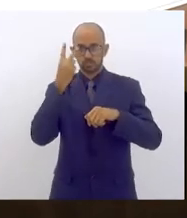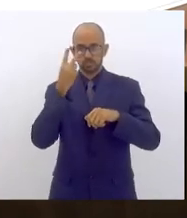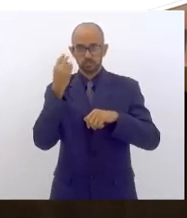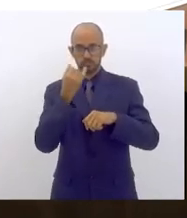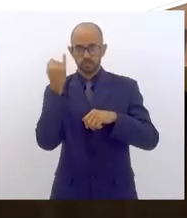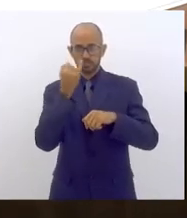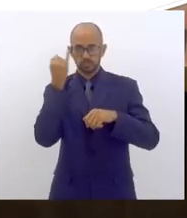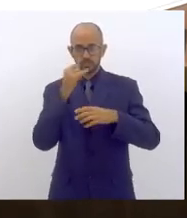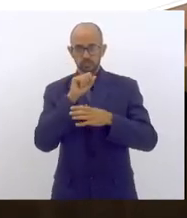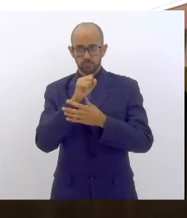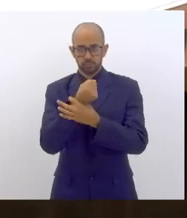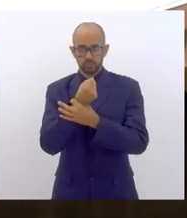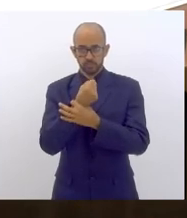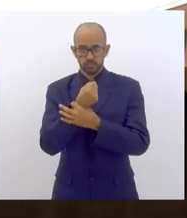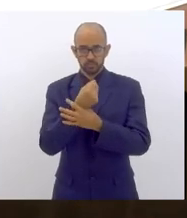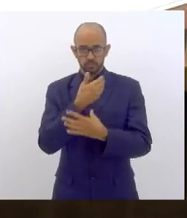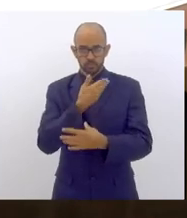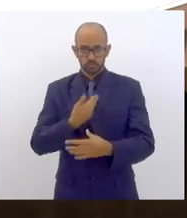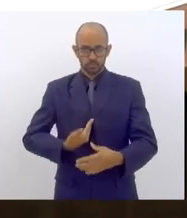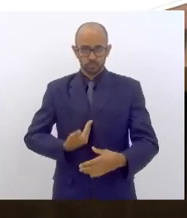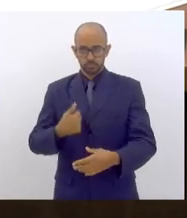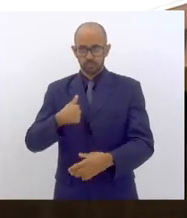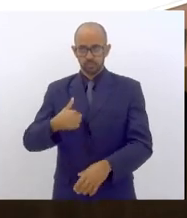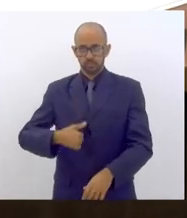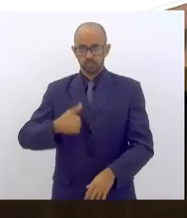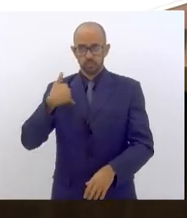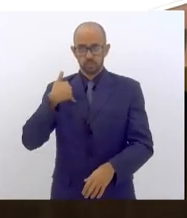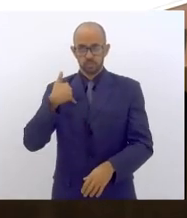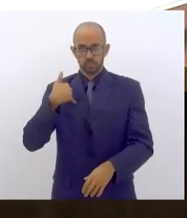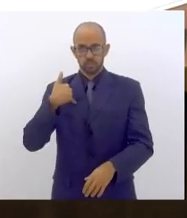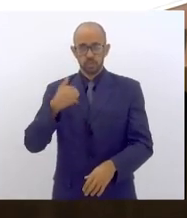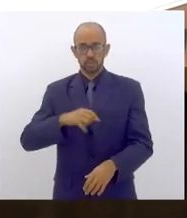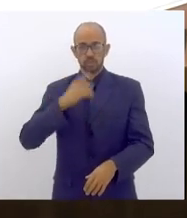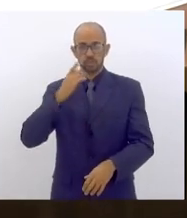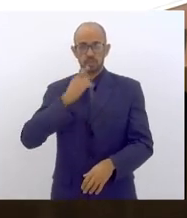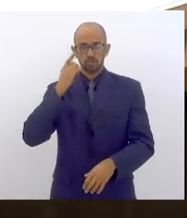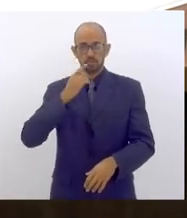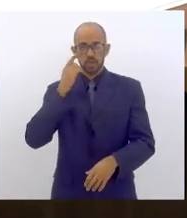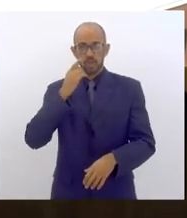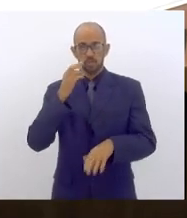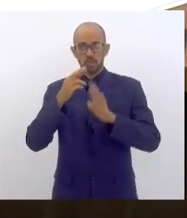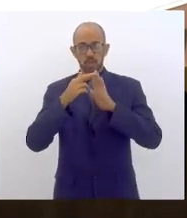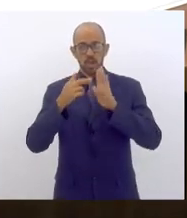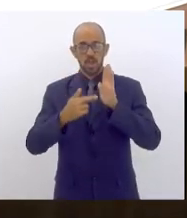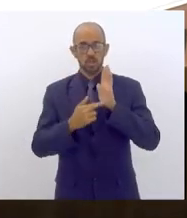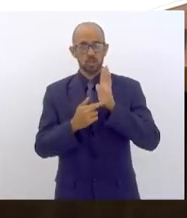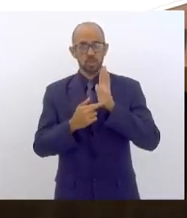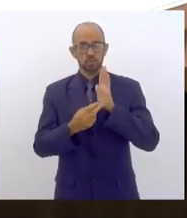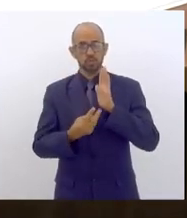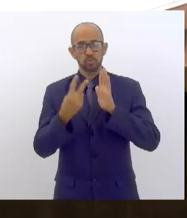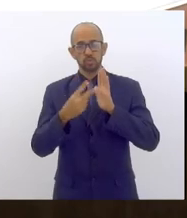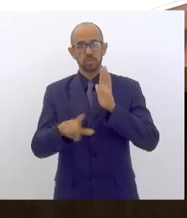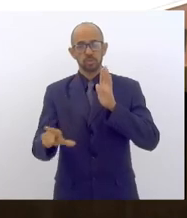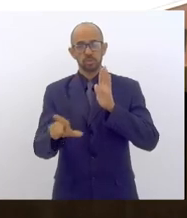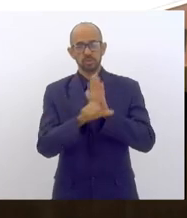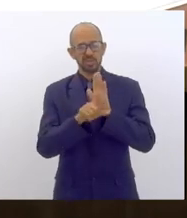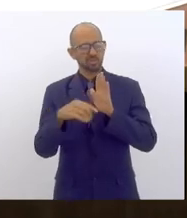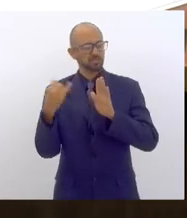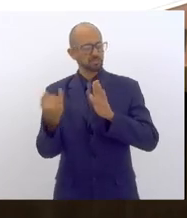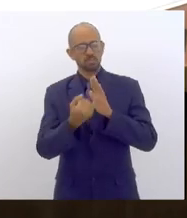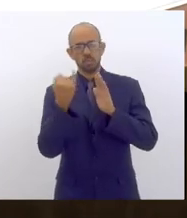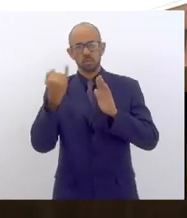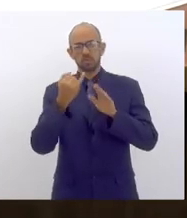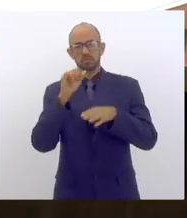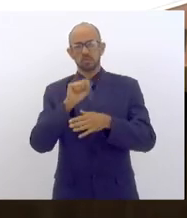pública. Eu me orgulho de ter sido o deputado relator de duas leis emblemáticas para a segurança pública.